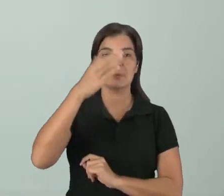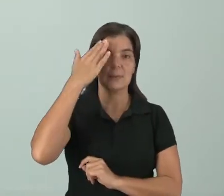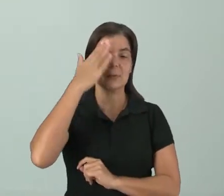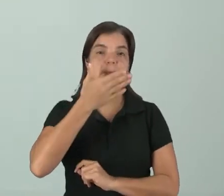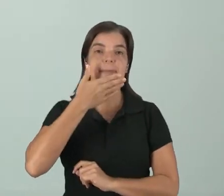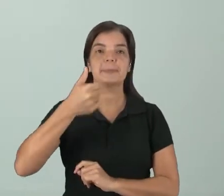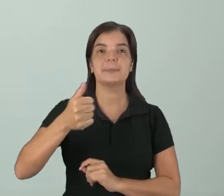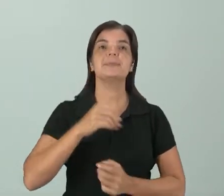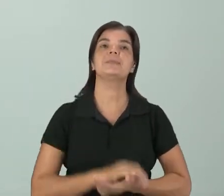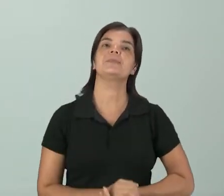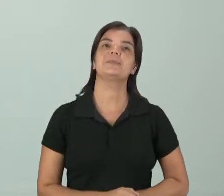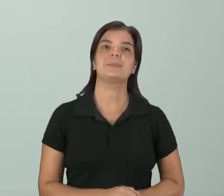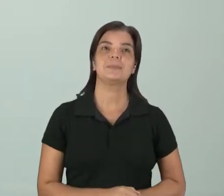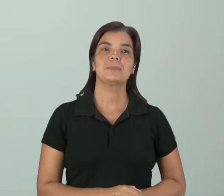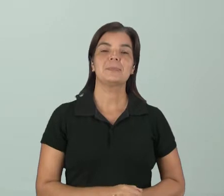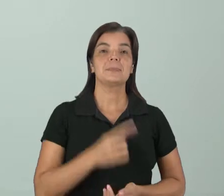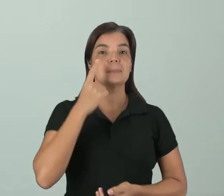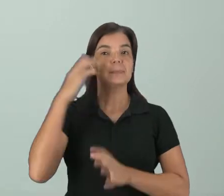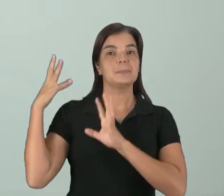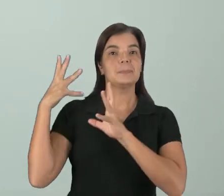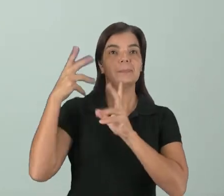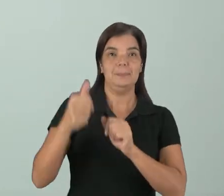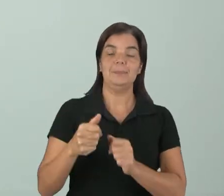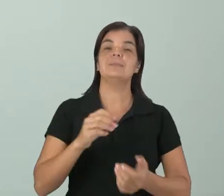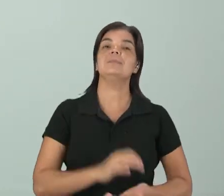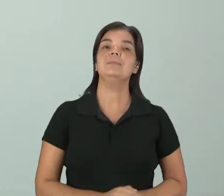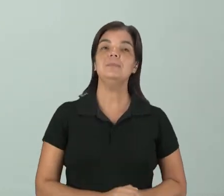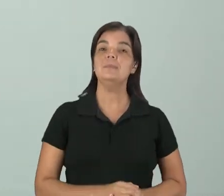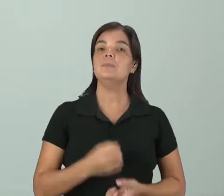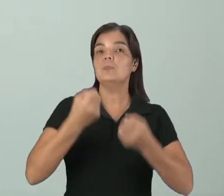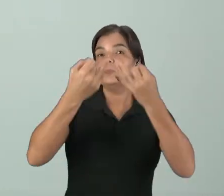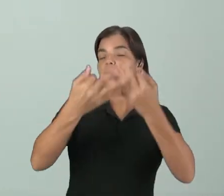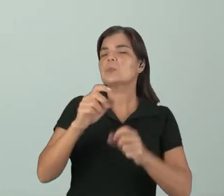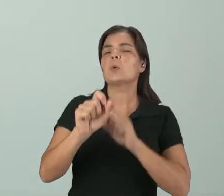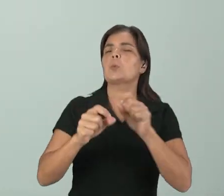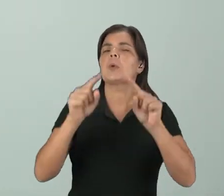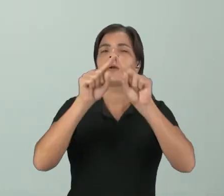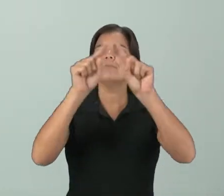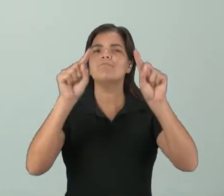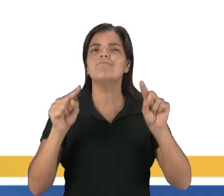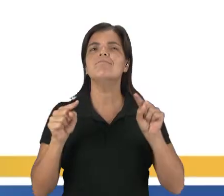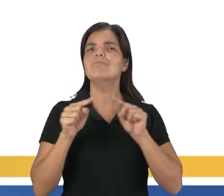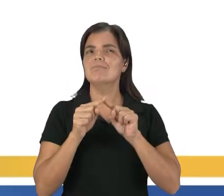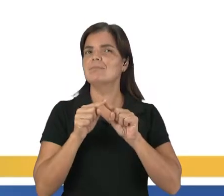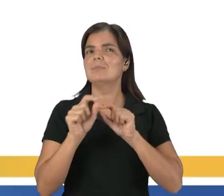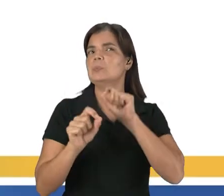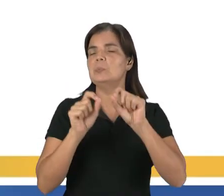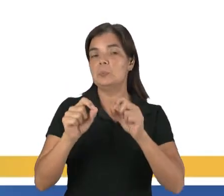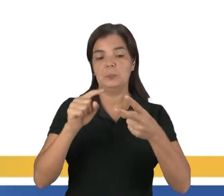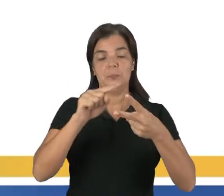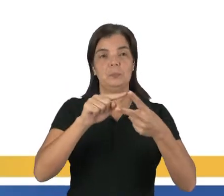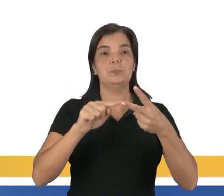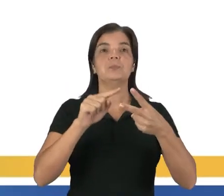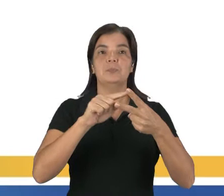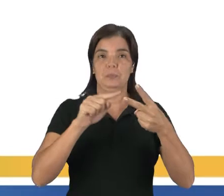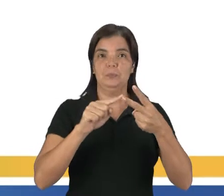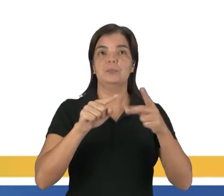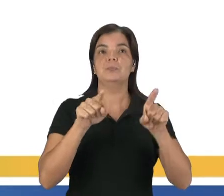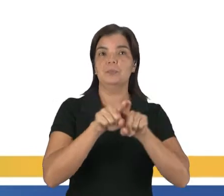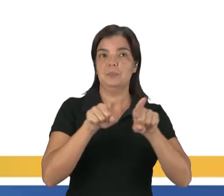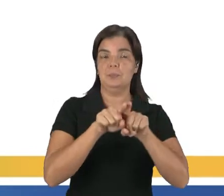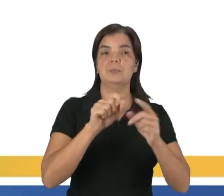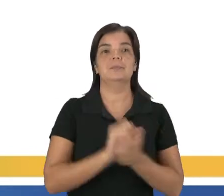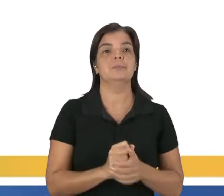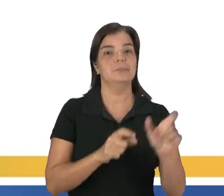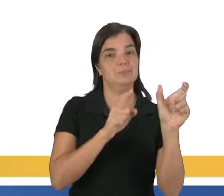entender melhor, tá ok? Então, retomando aqui um pouquinho, vamos falar o que é quadriláteros, né? Nós temos dois grandes grupos. Temos